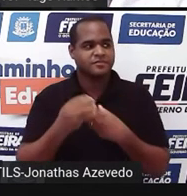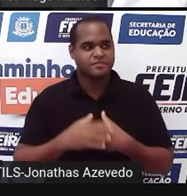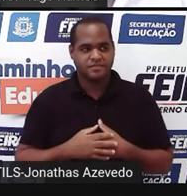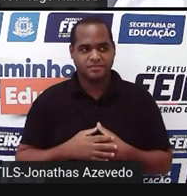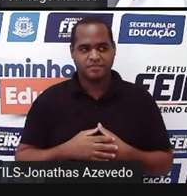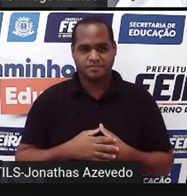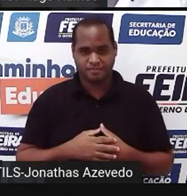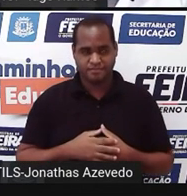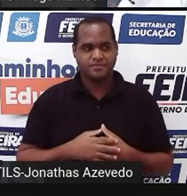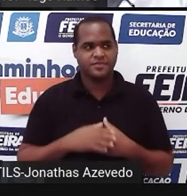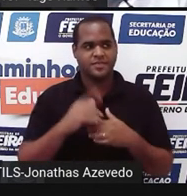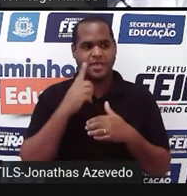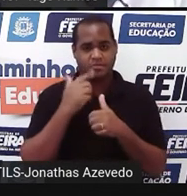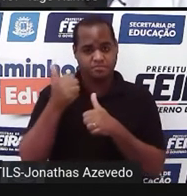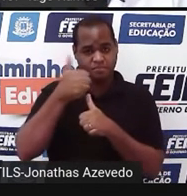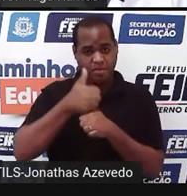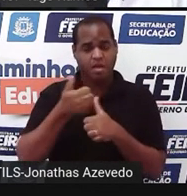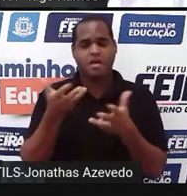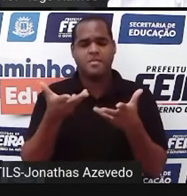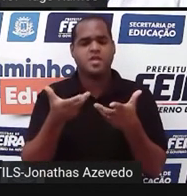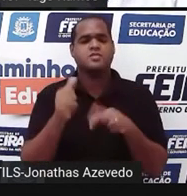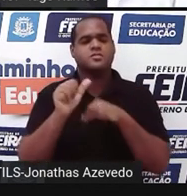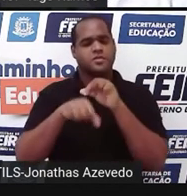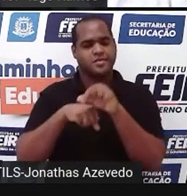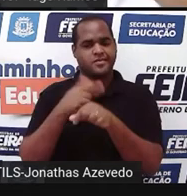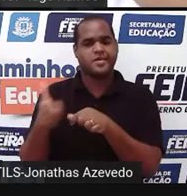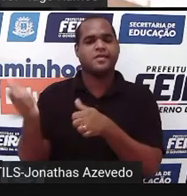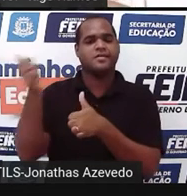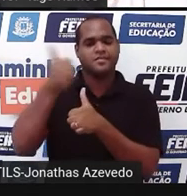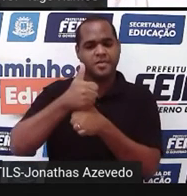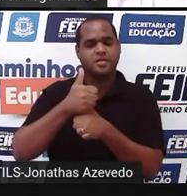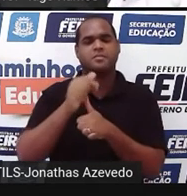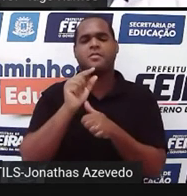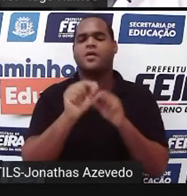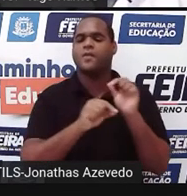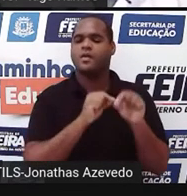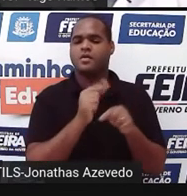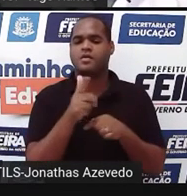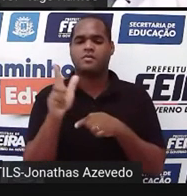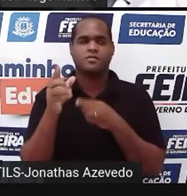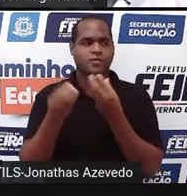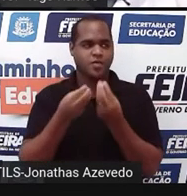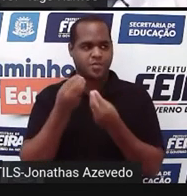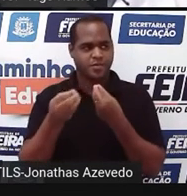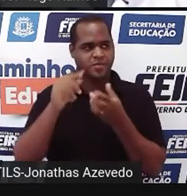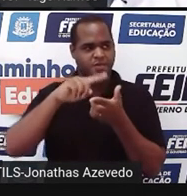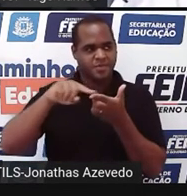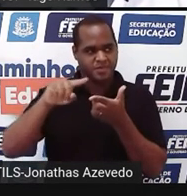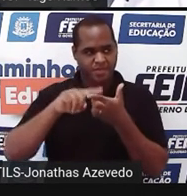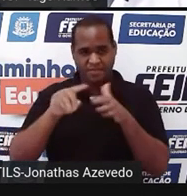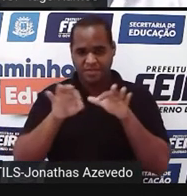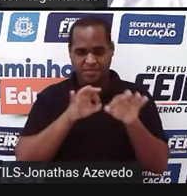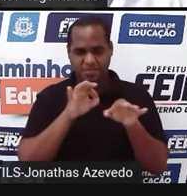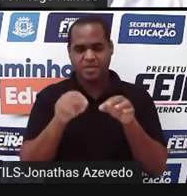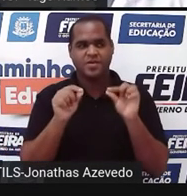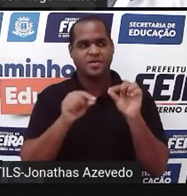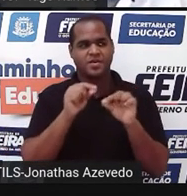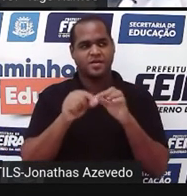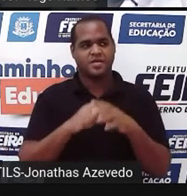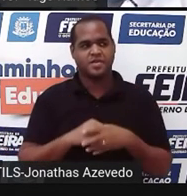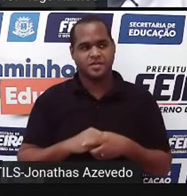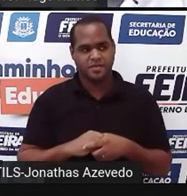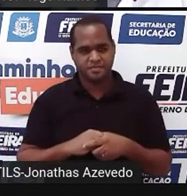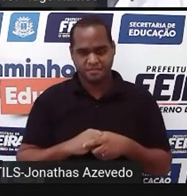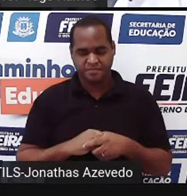pelo método da substituição e a outra forma de a gente resolver esse mesmo problema a